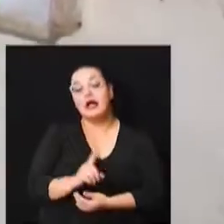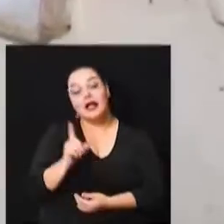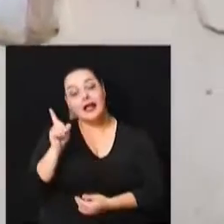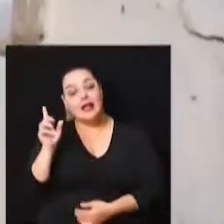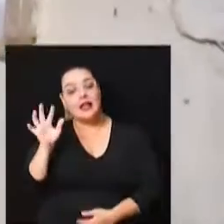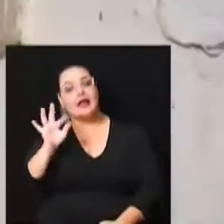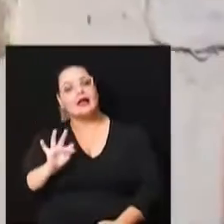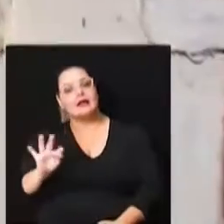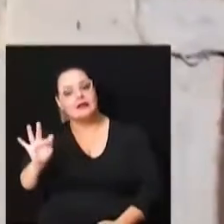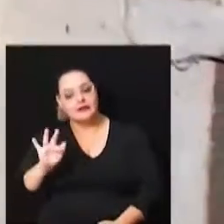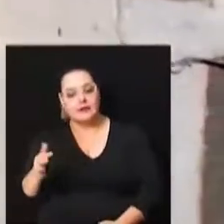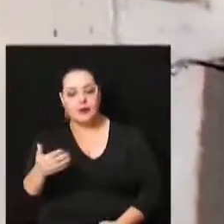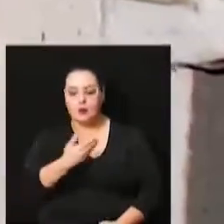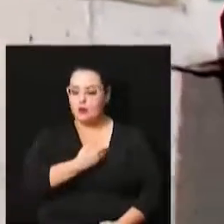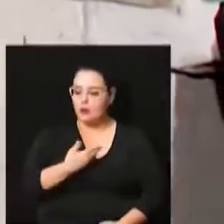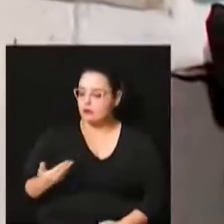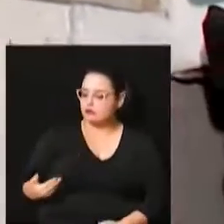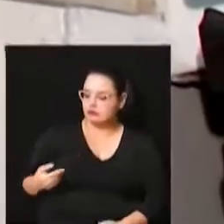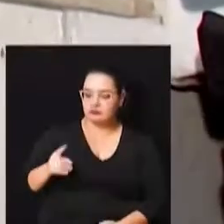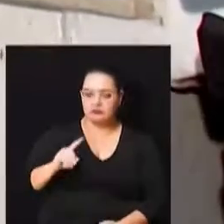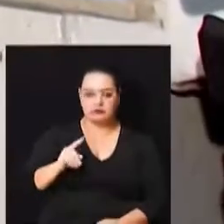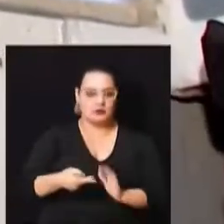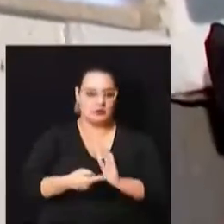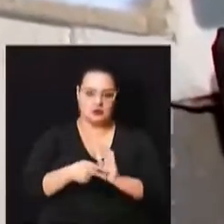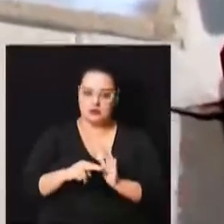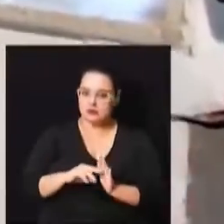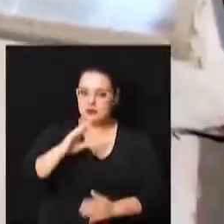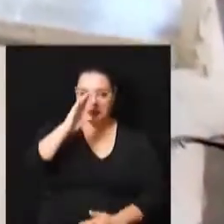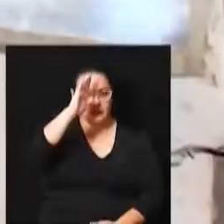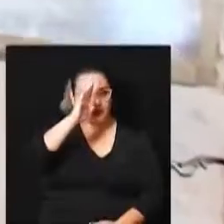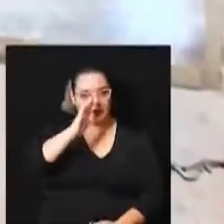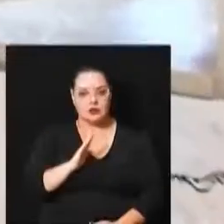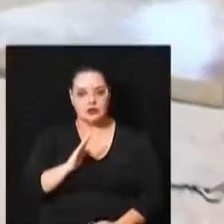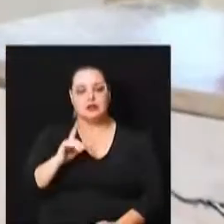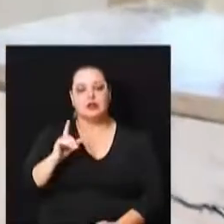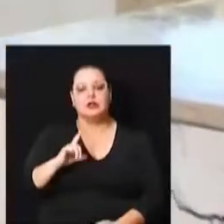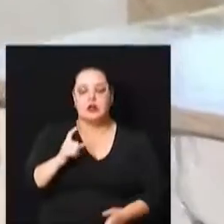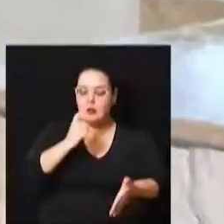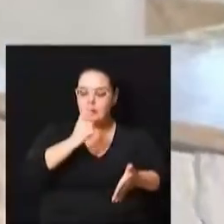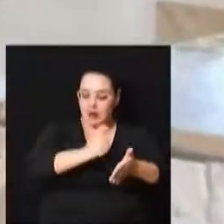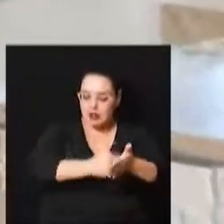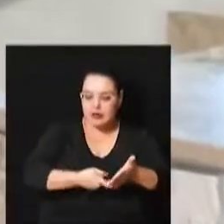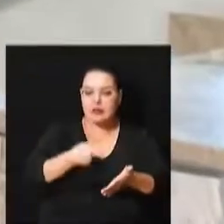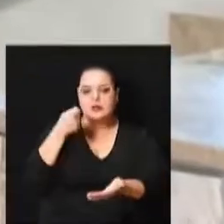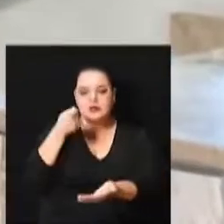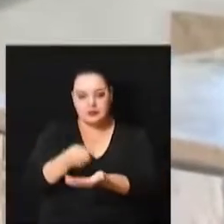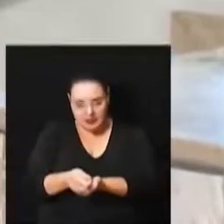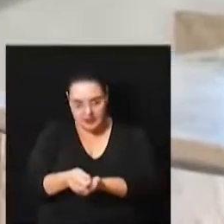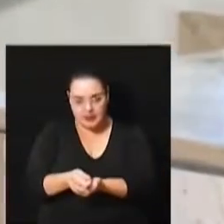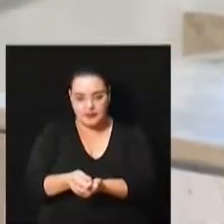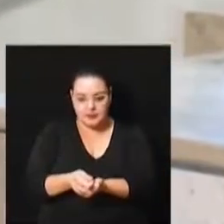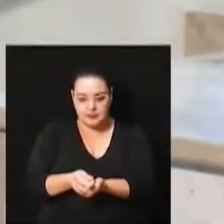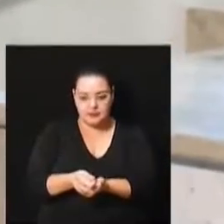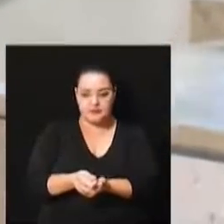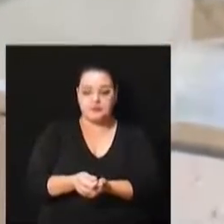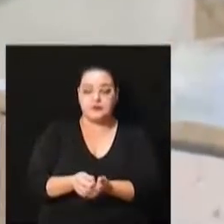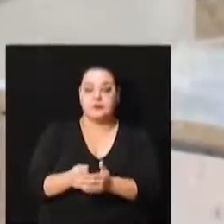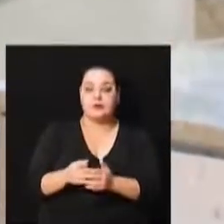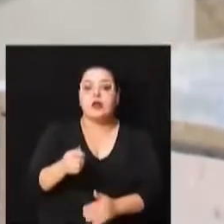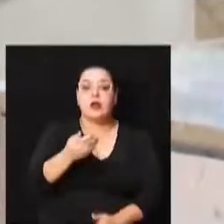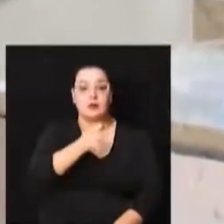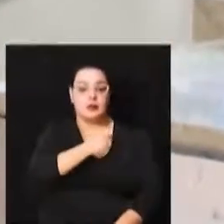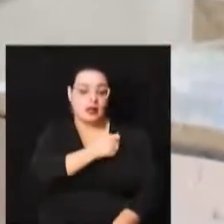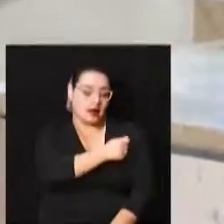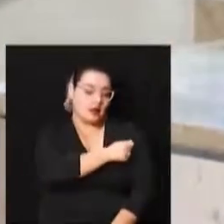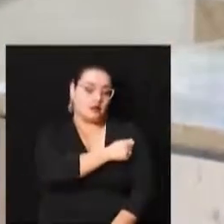Lá na França, público não significa gratuito. Eles têm uma taxa que precisa ser paga. E para alunos de fora